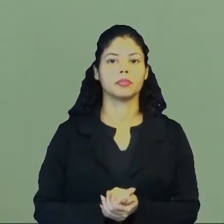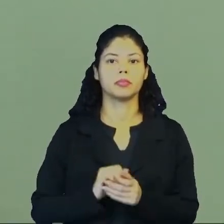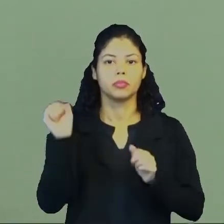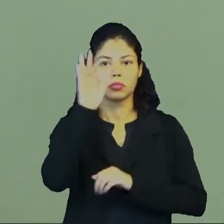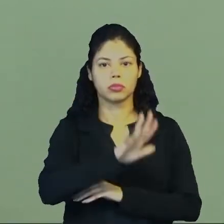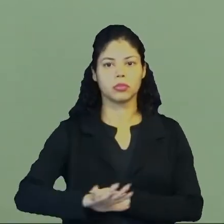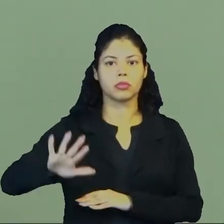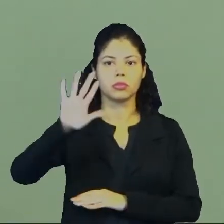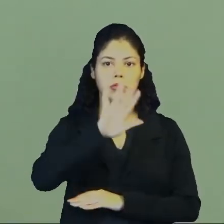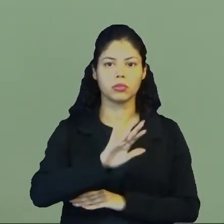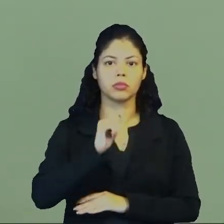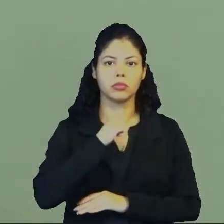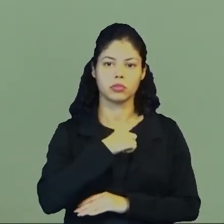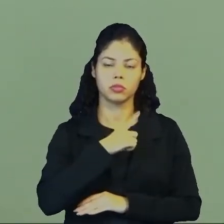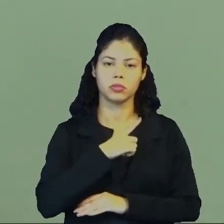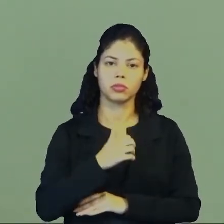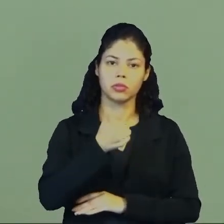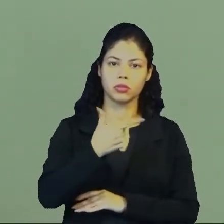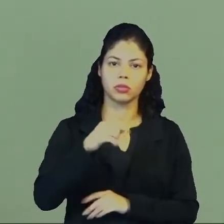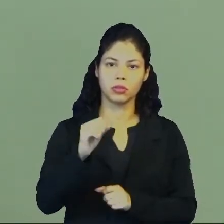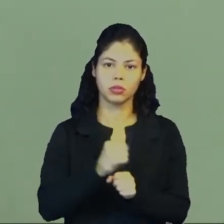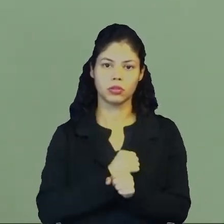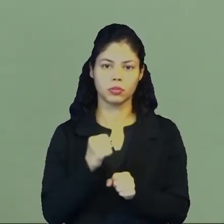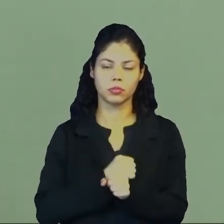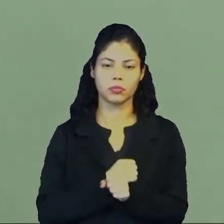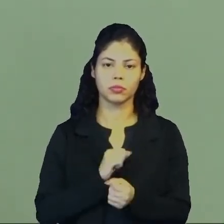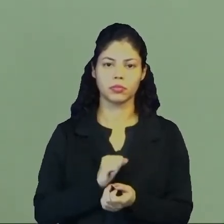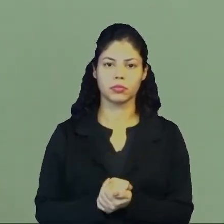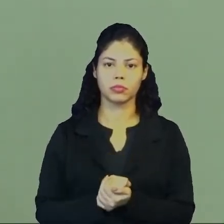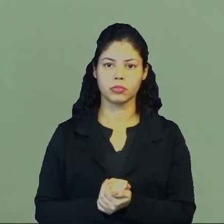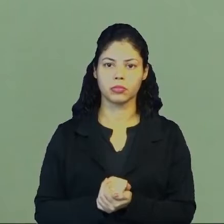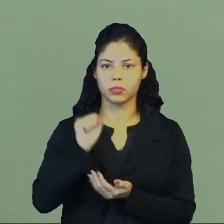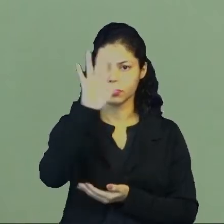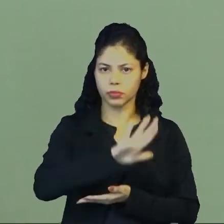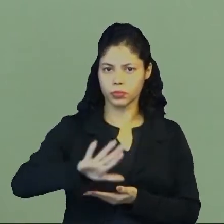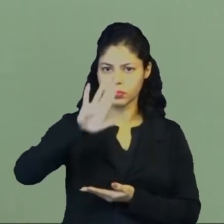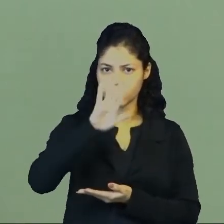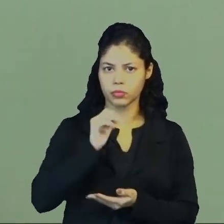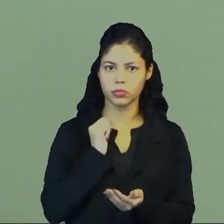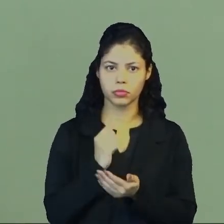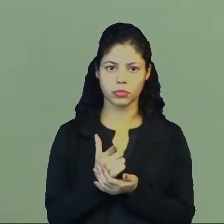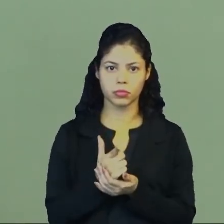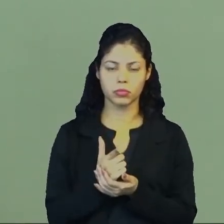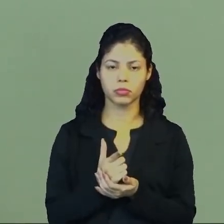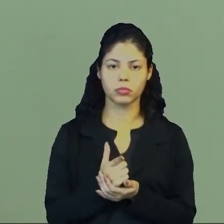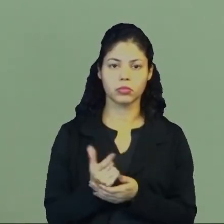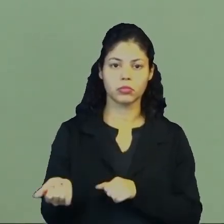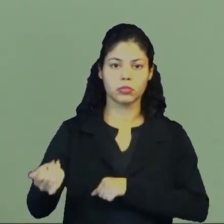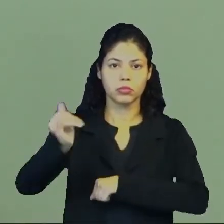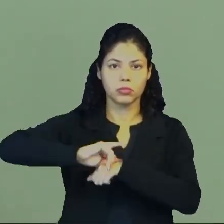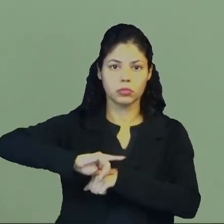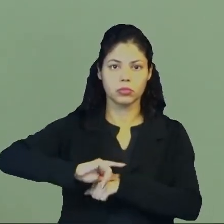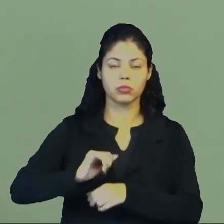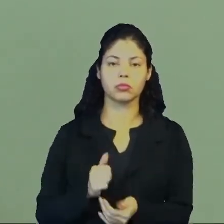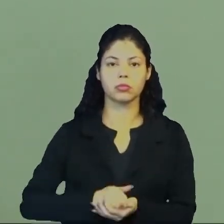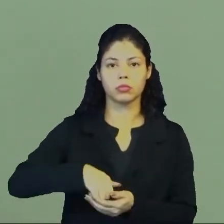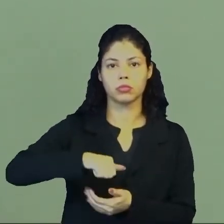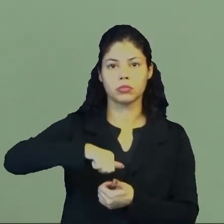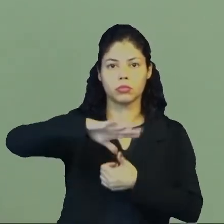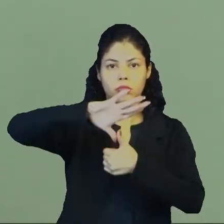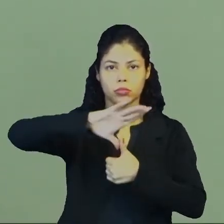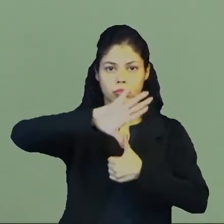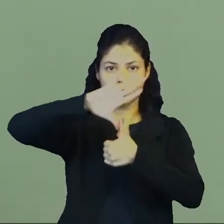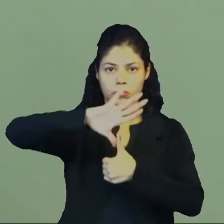no geral, duram praticamente 20 anos, né? São geralmente financiados pelo capital norte-americano e é um período,